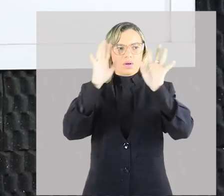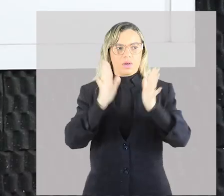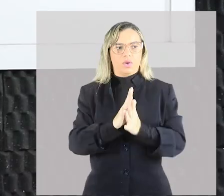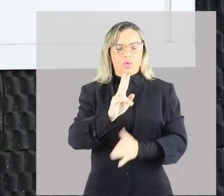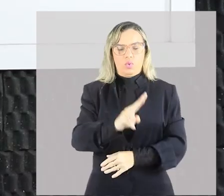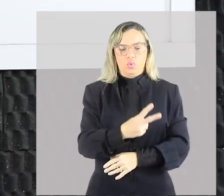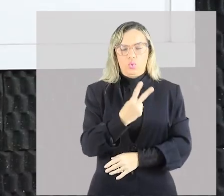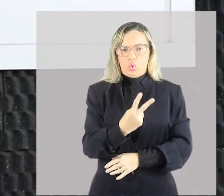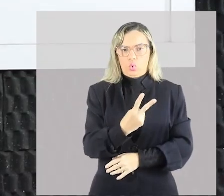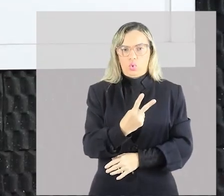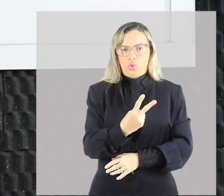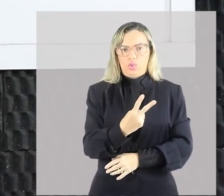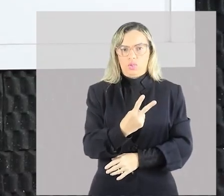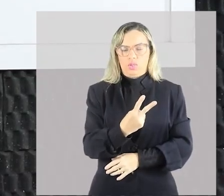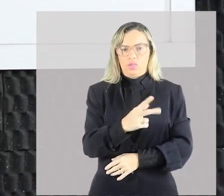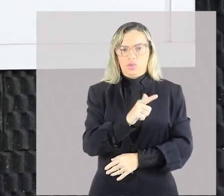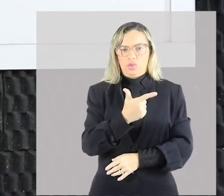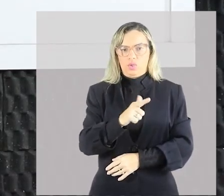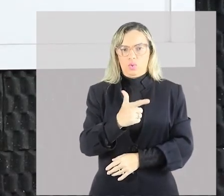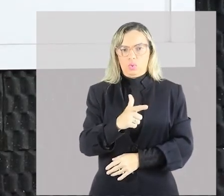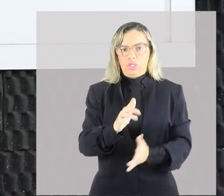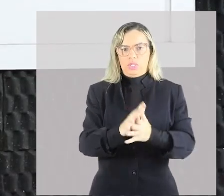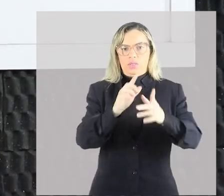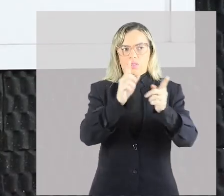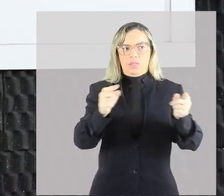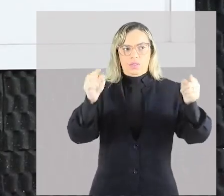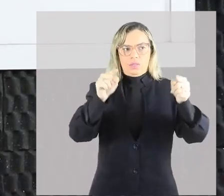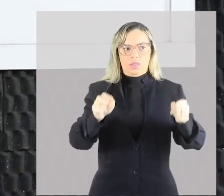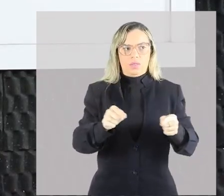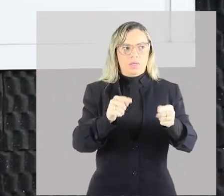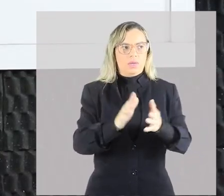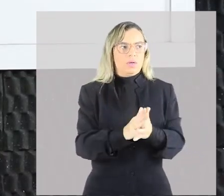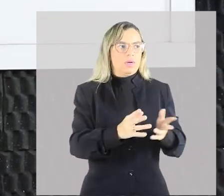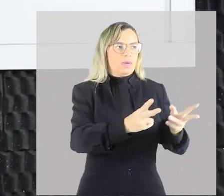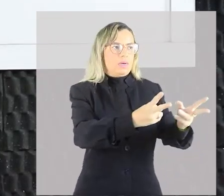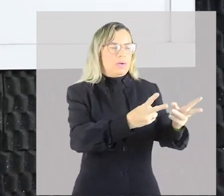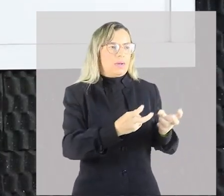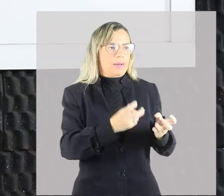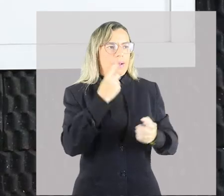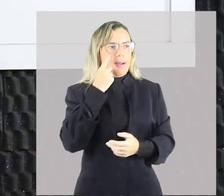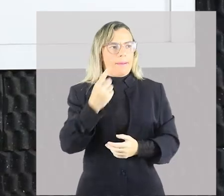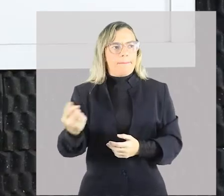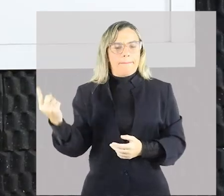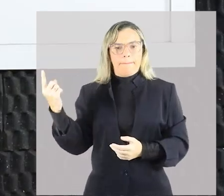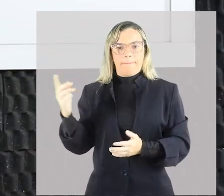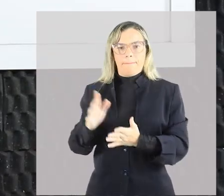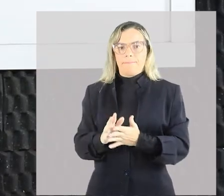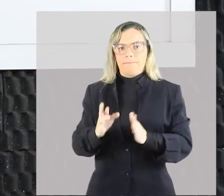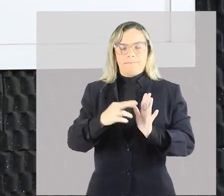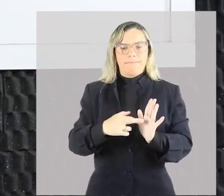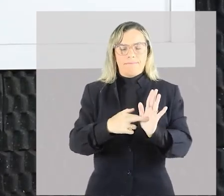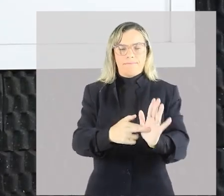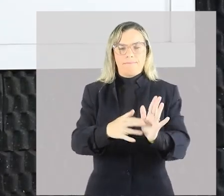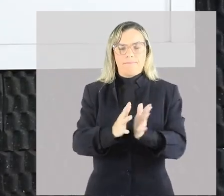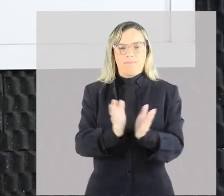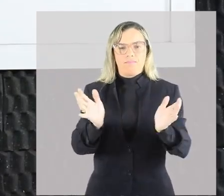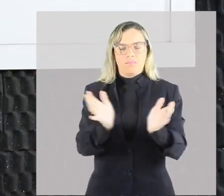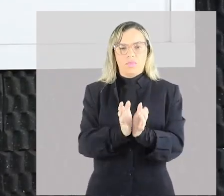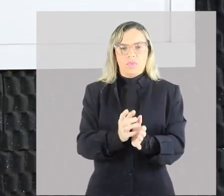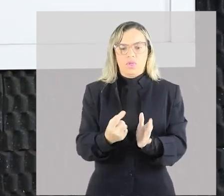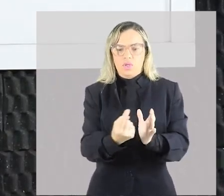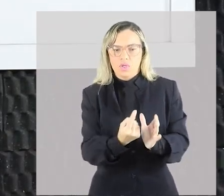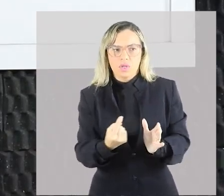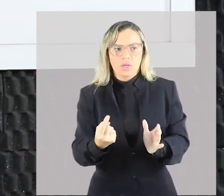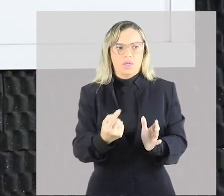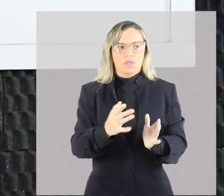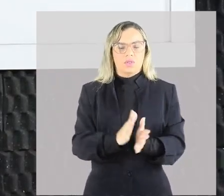2 sozinho, ele não tem entre chaves, perceba que nenhuma forma de representação faz isso com o conjunto. Deixa ele